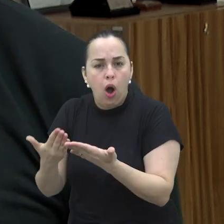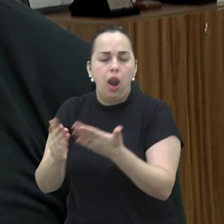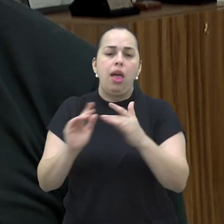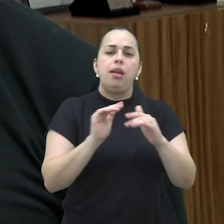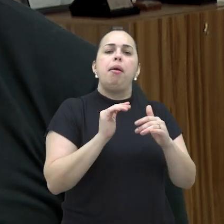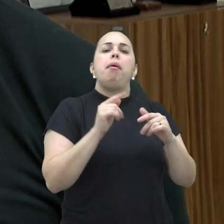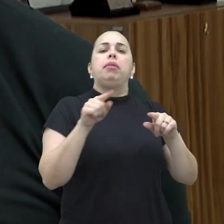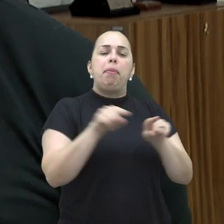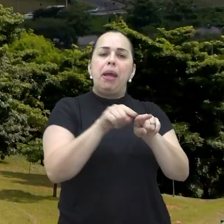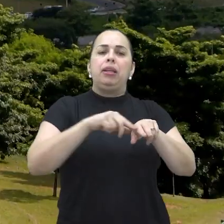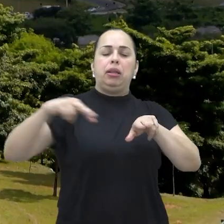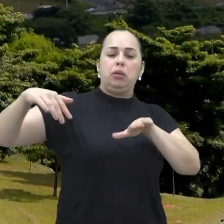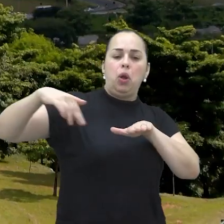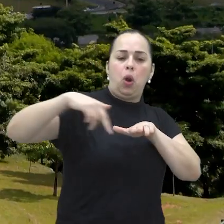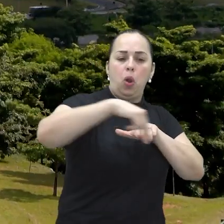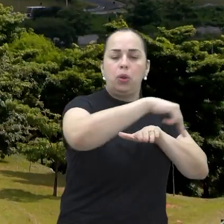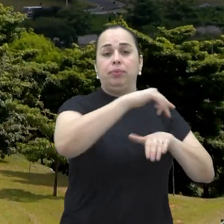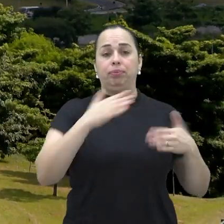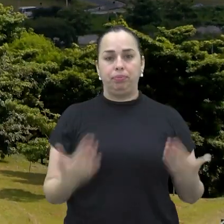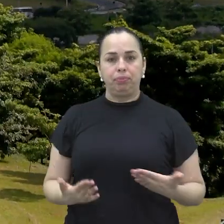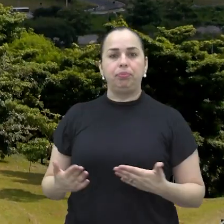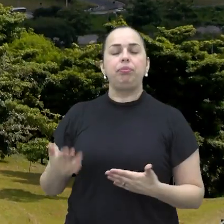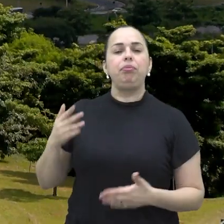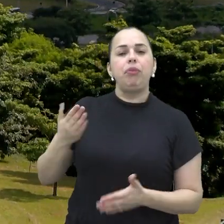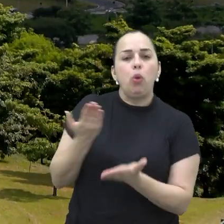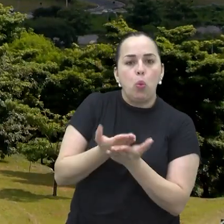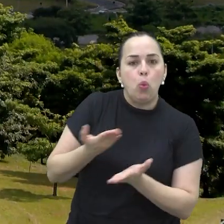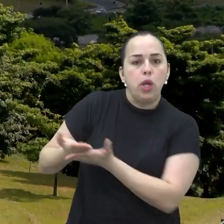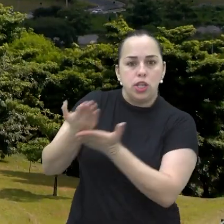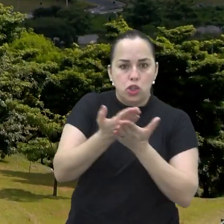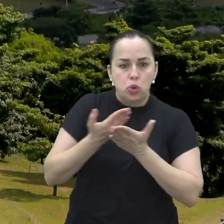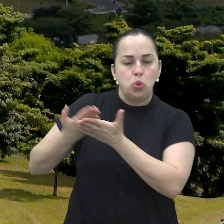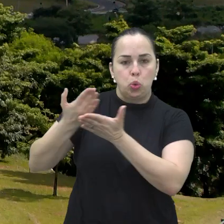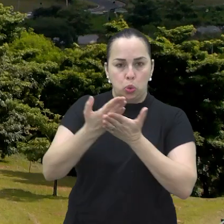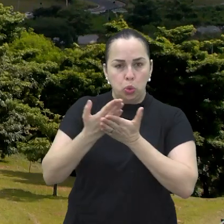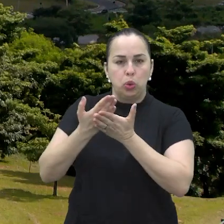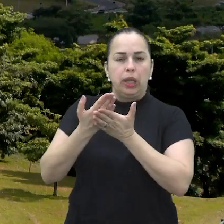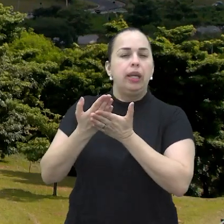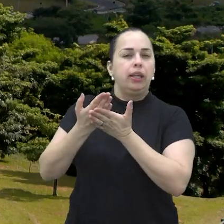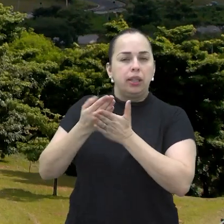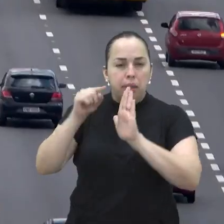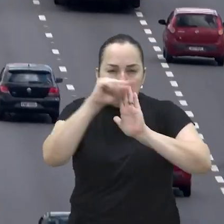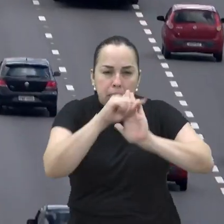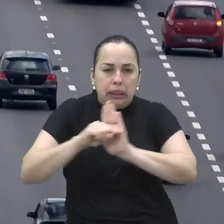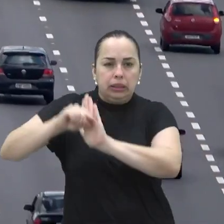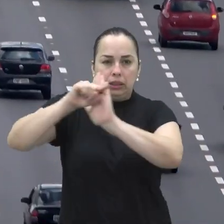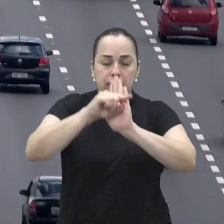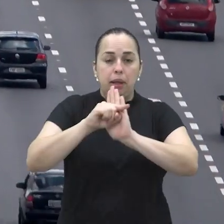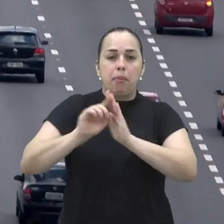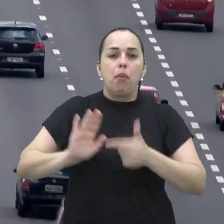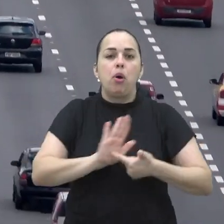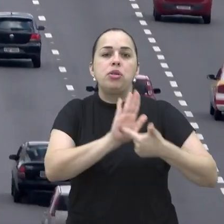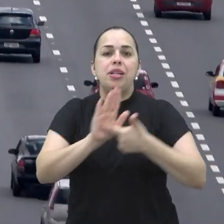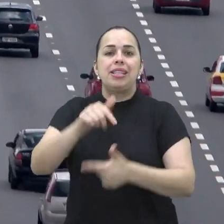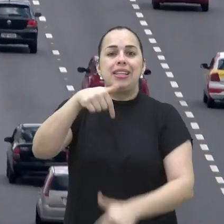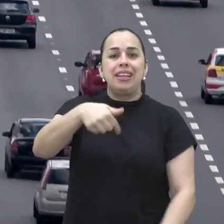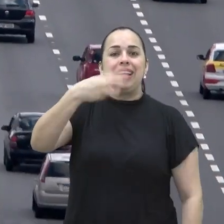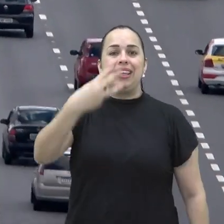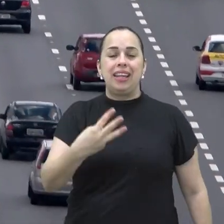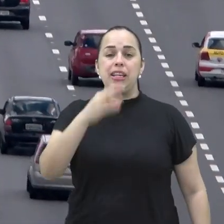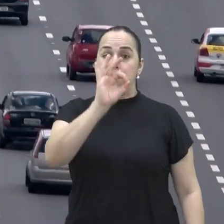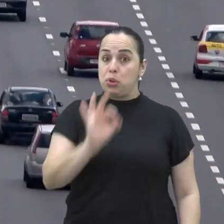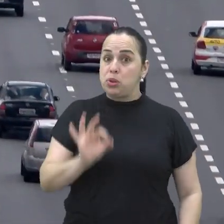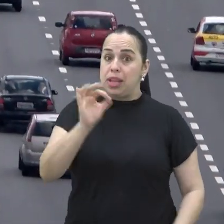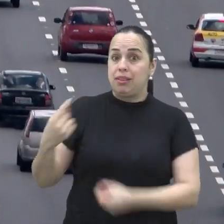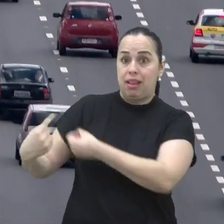locais com travessia de pedestre. Um estudo do Observatório Nacional de Segurança Viária apontou que em